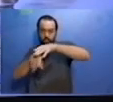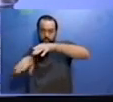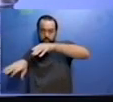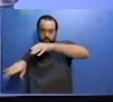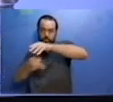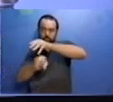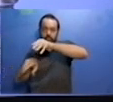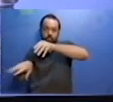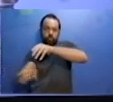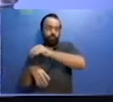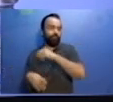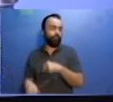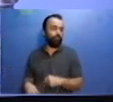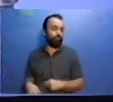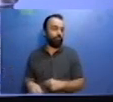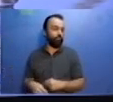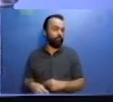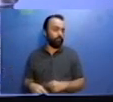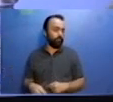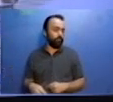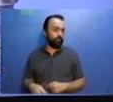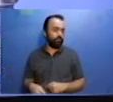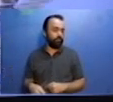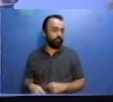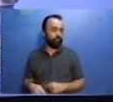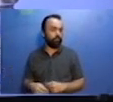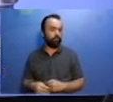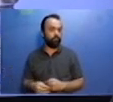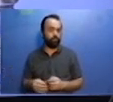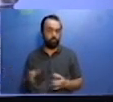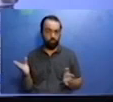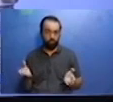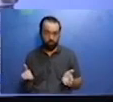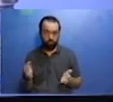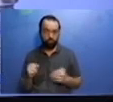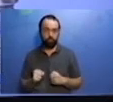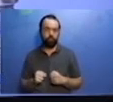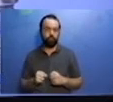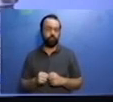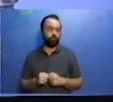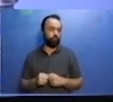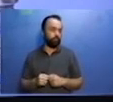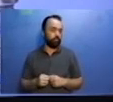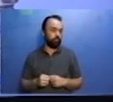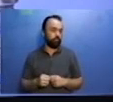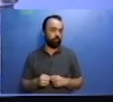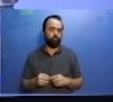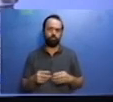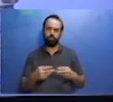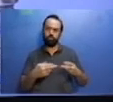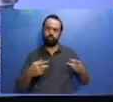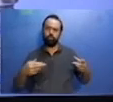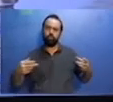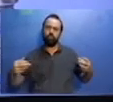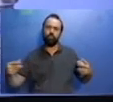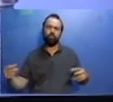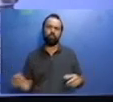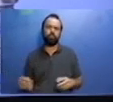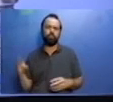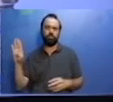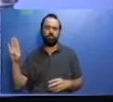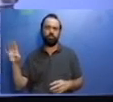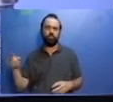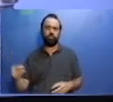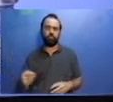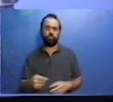dessas bolinhas que ele vai se multiplicar. Então, atualmente, existe uma grande diversidade de bactérias e fungos que